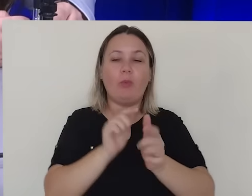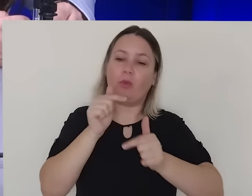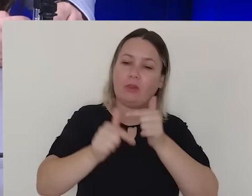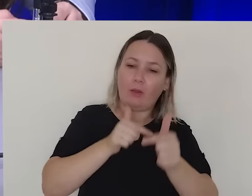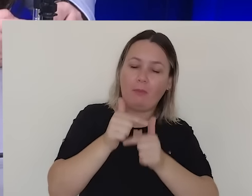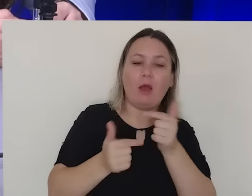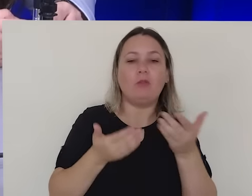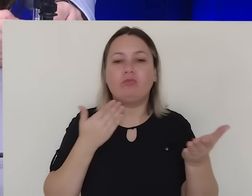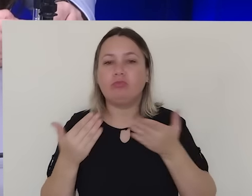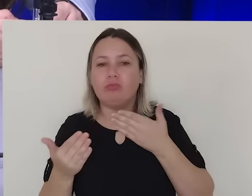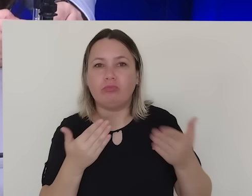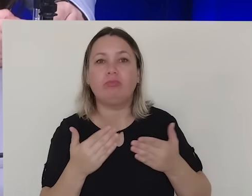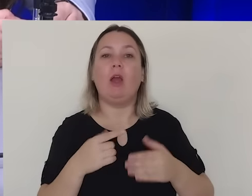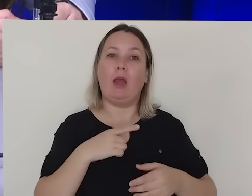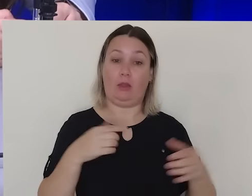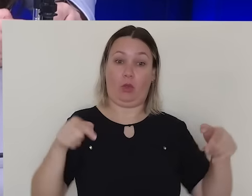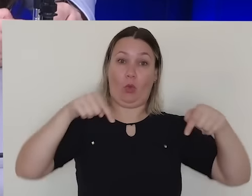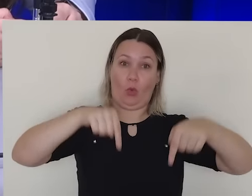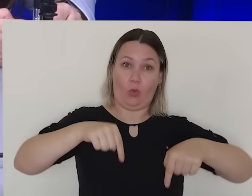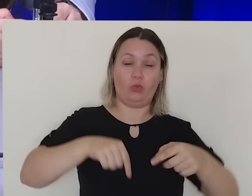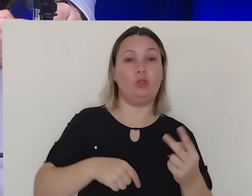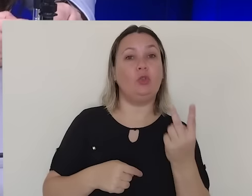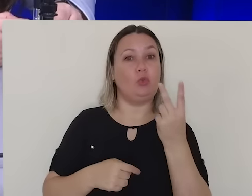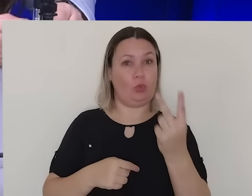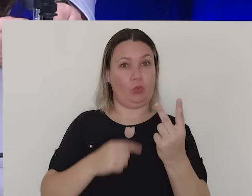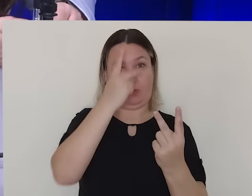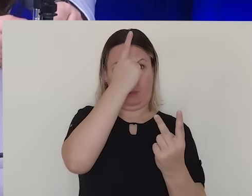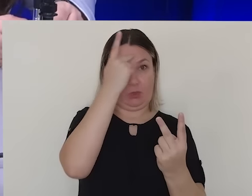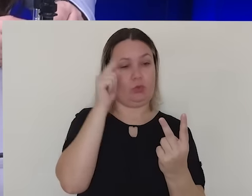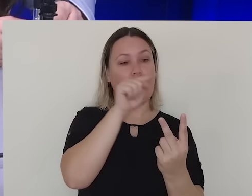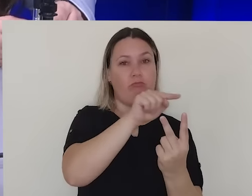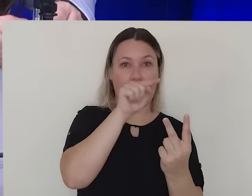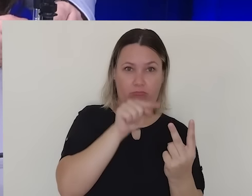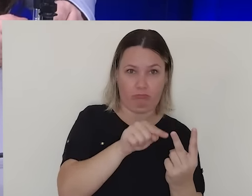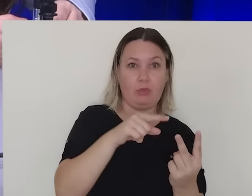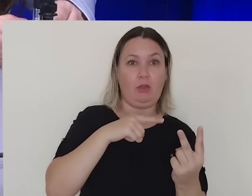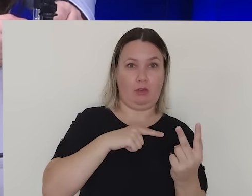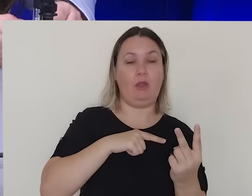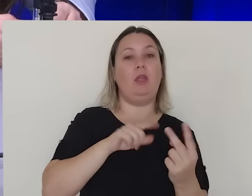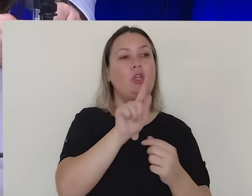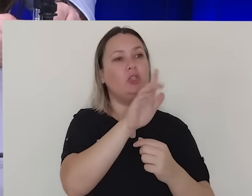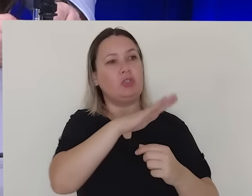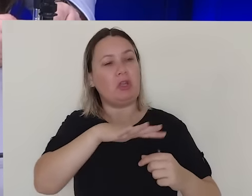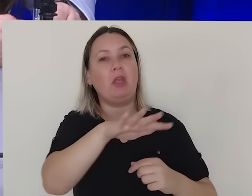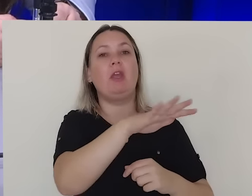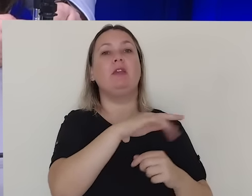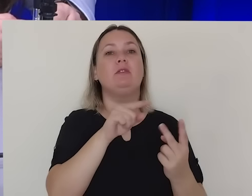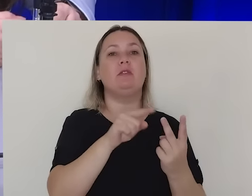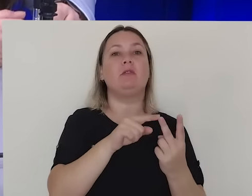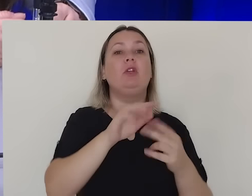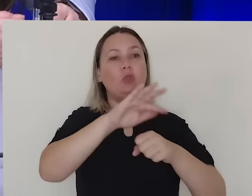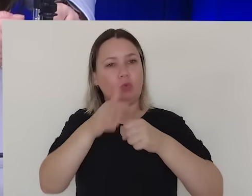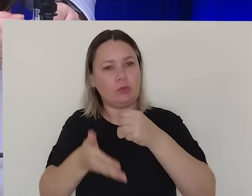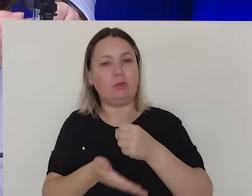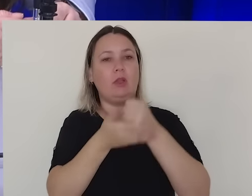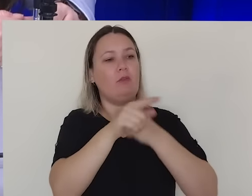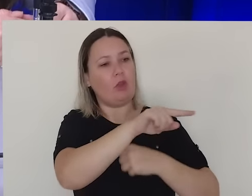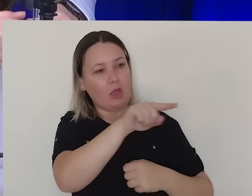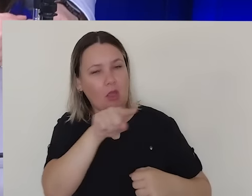temos duas pessoas que são dedicadas 100% ao tema né que é uma gerência de sustentabilidade né Eh mas que